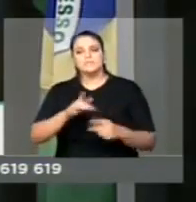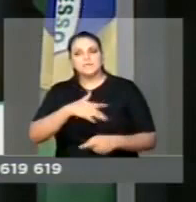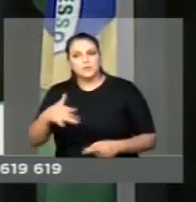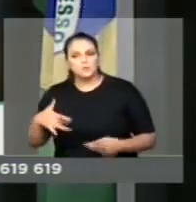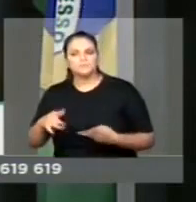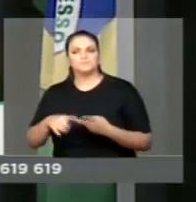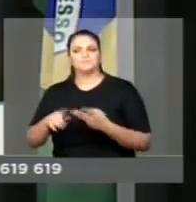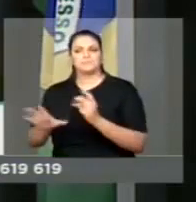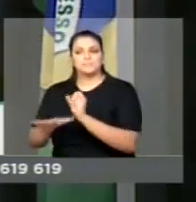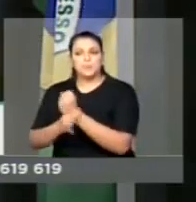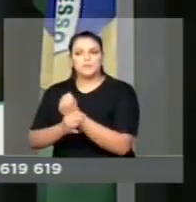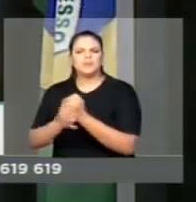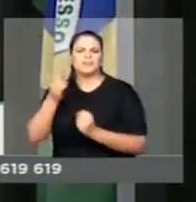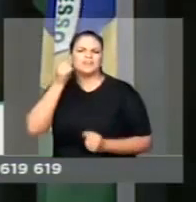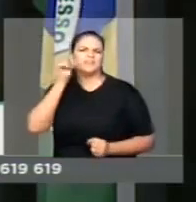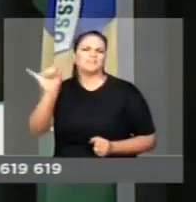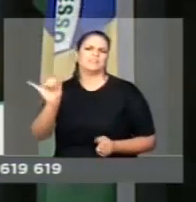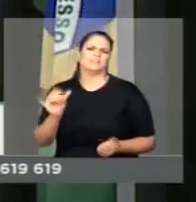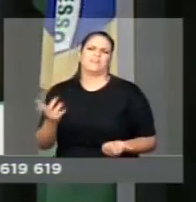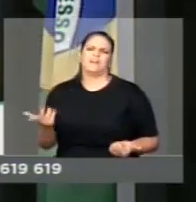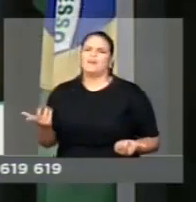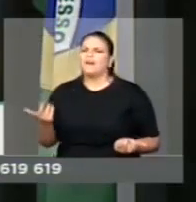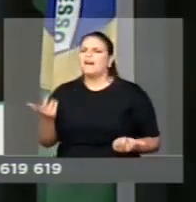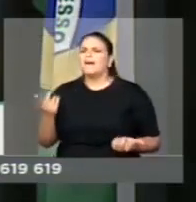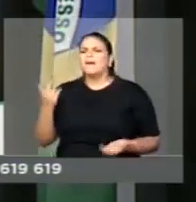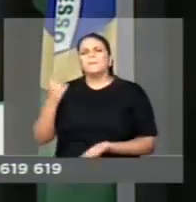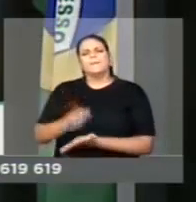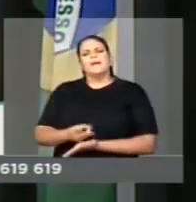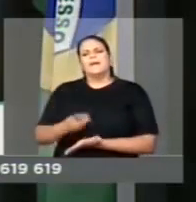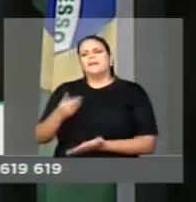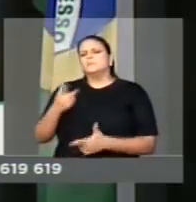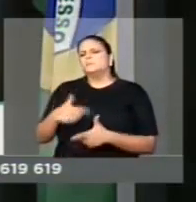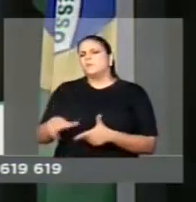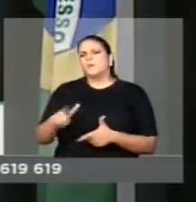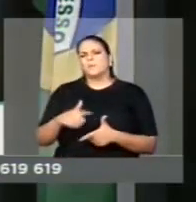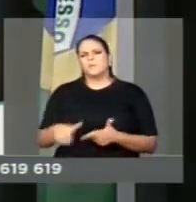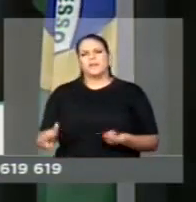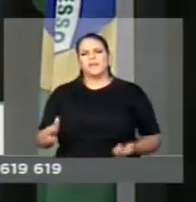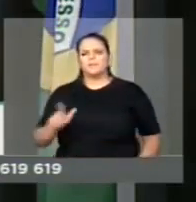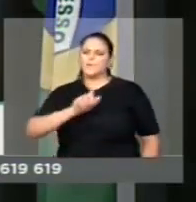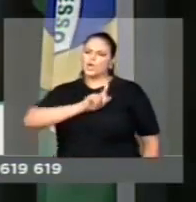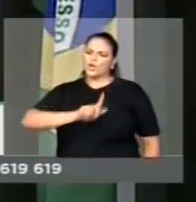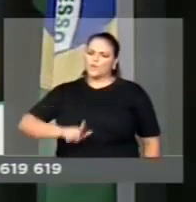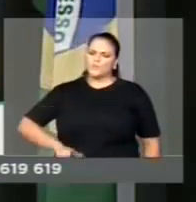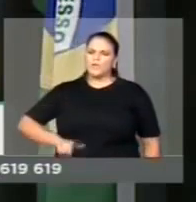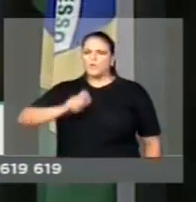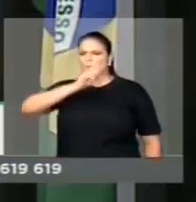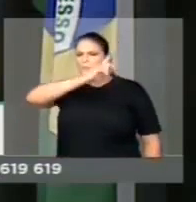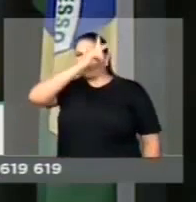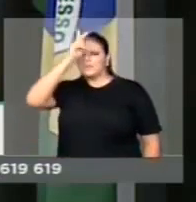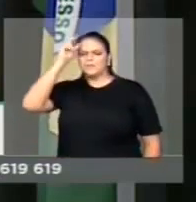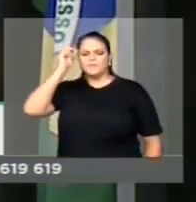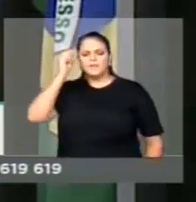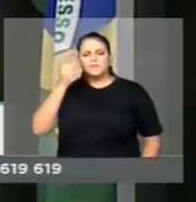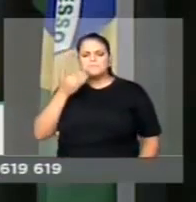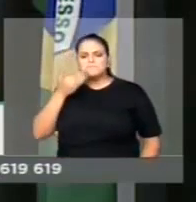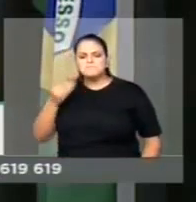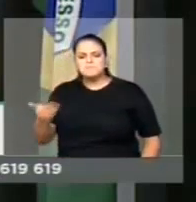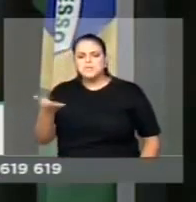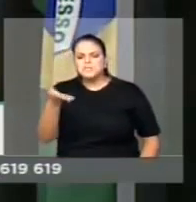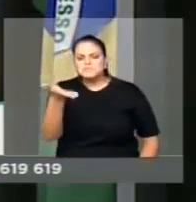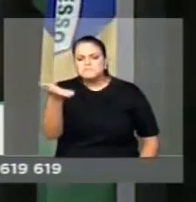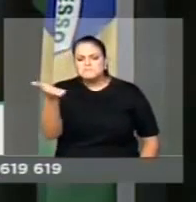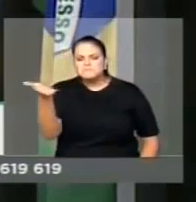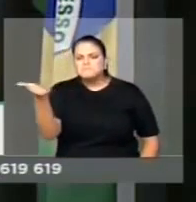evitando o eterno pires na mão de governadores e prefeitos frente à União, que têm